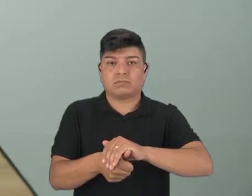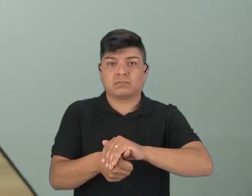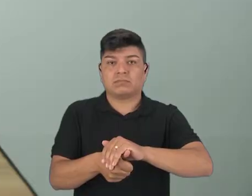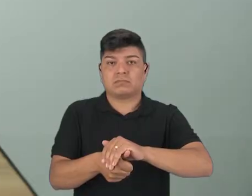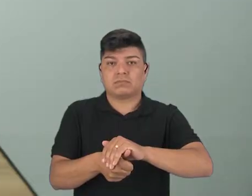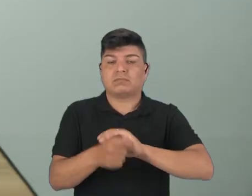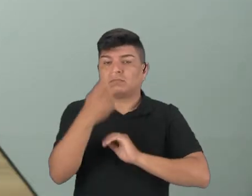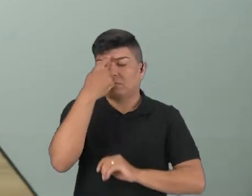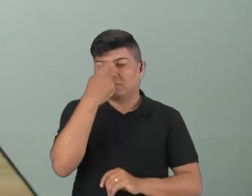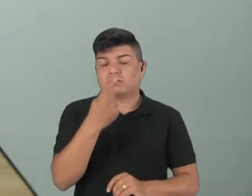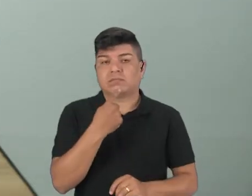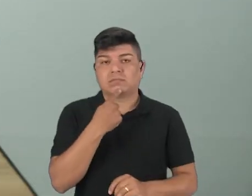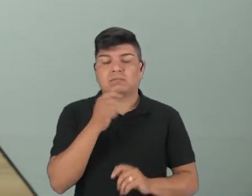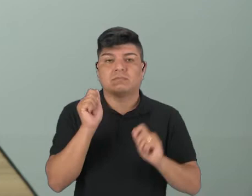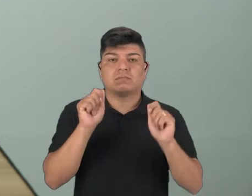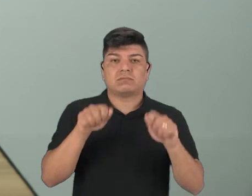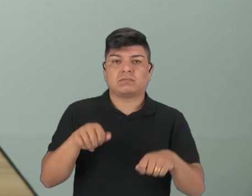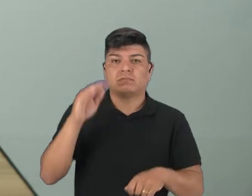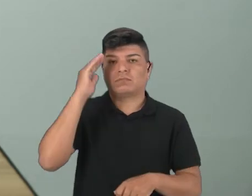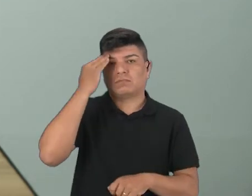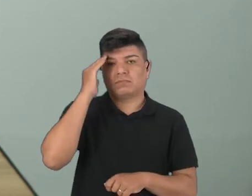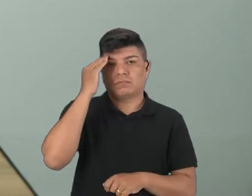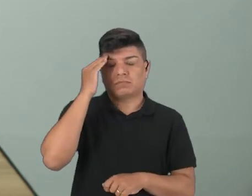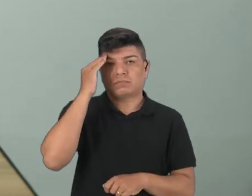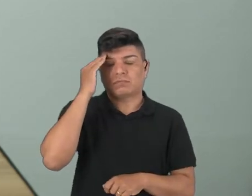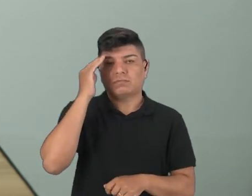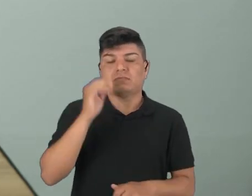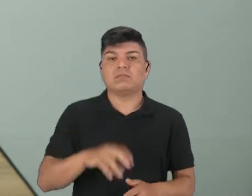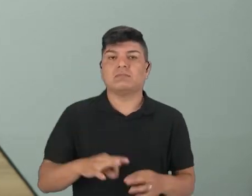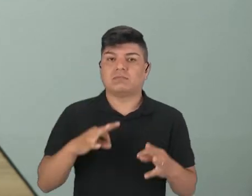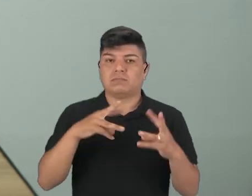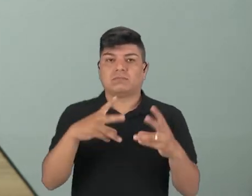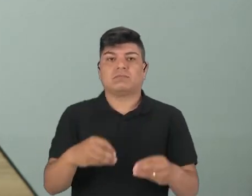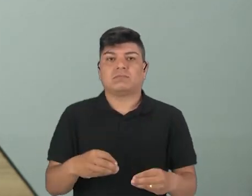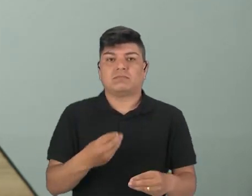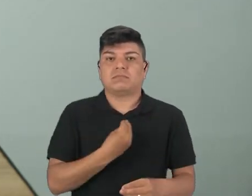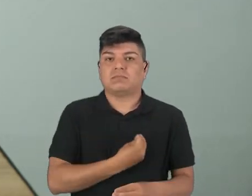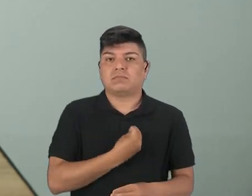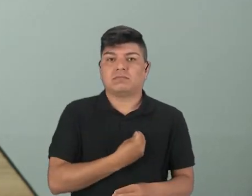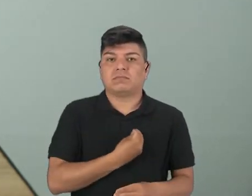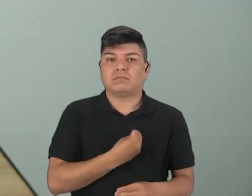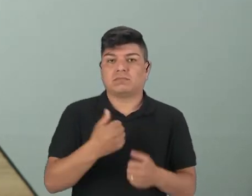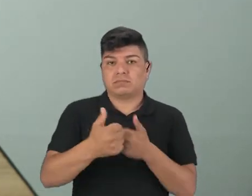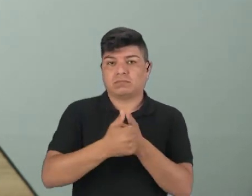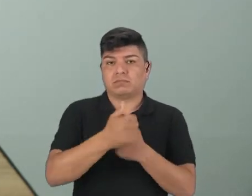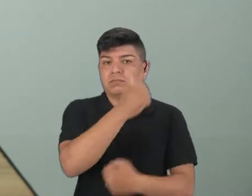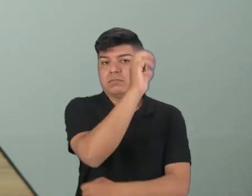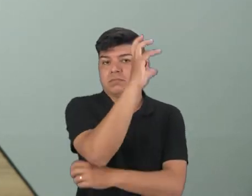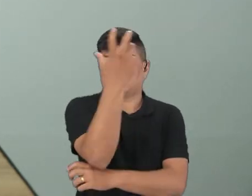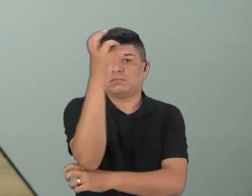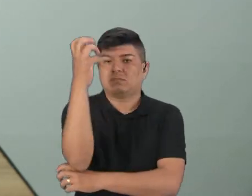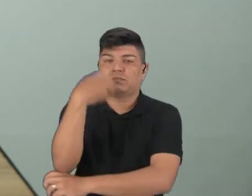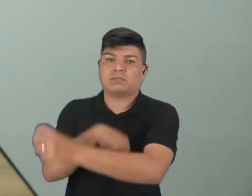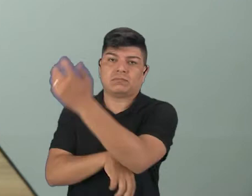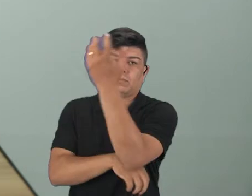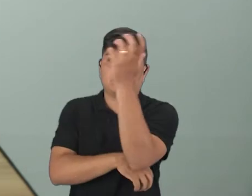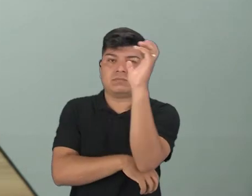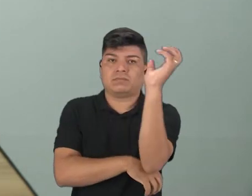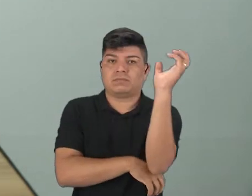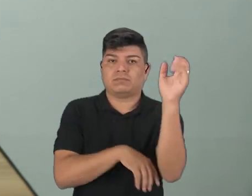com essas imagens, nós podemos compreender que tudo o que existe à nossa volta, na natureza, por